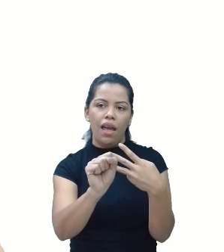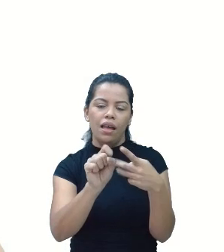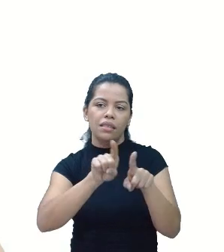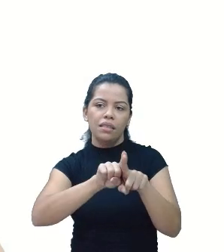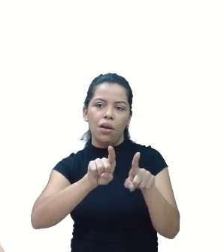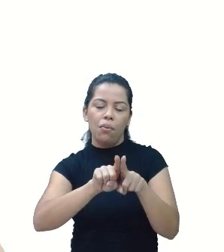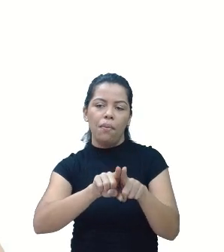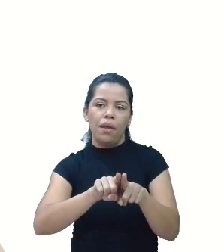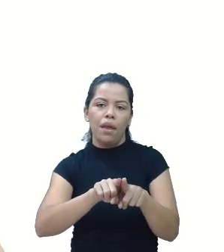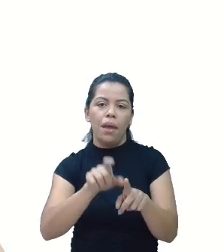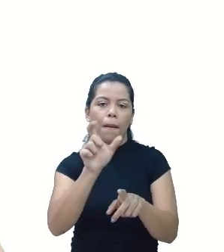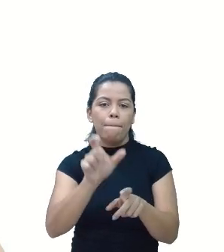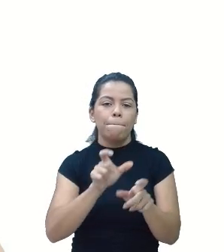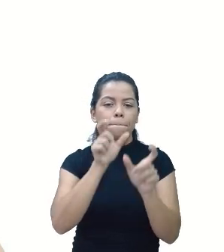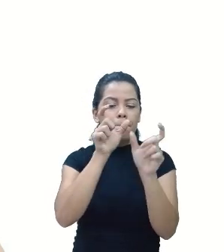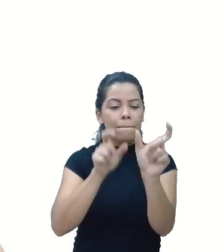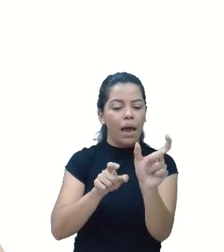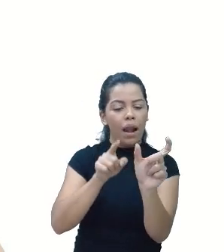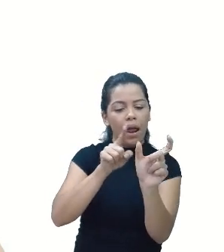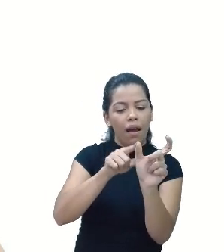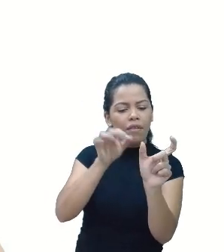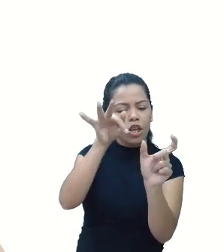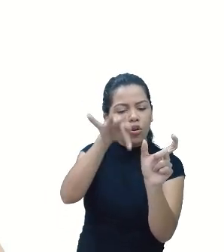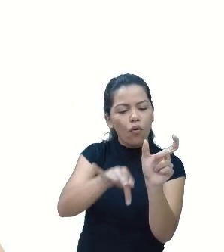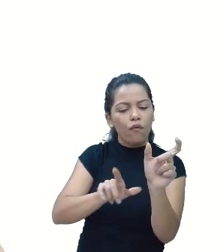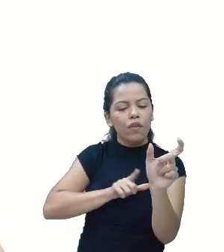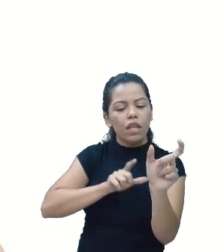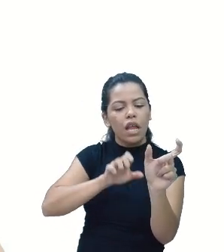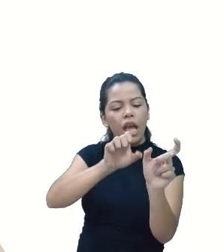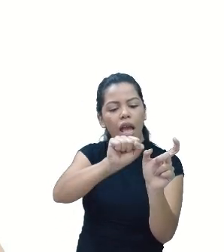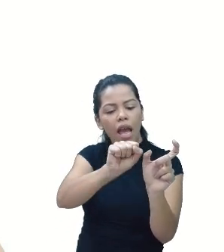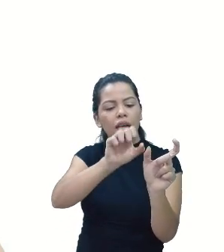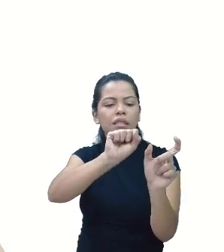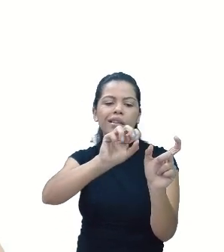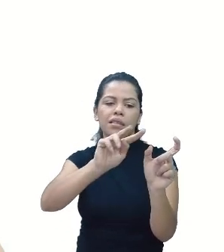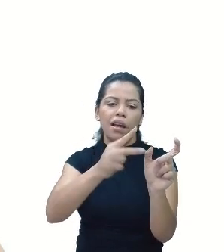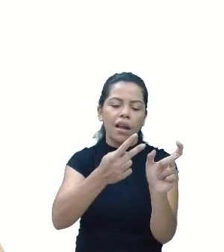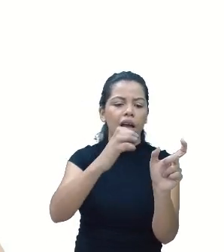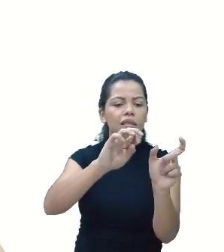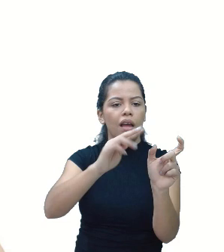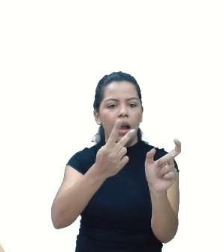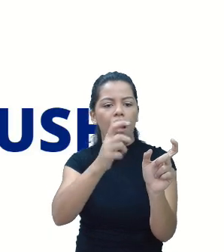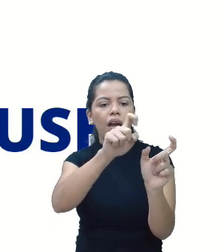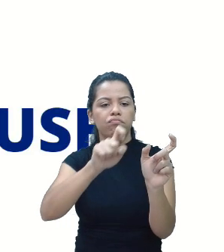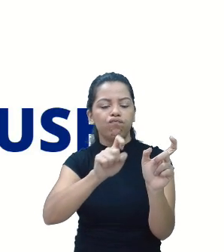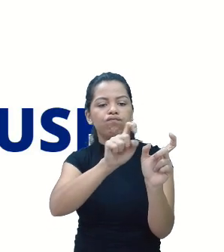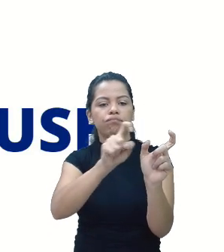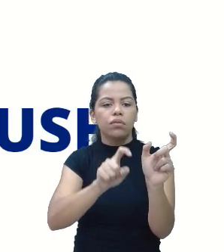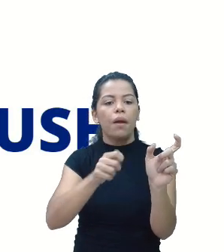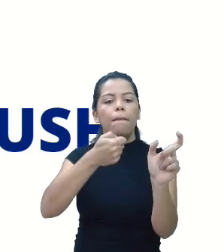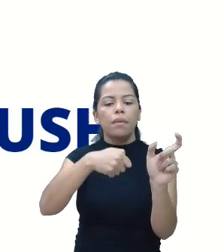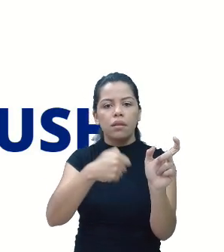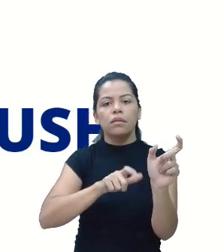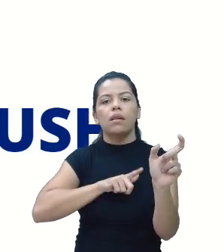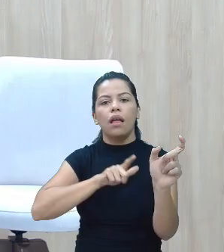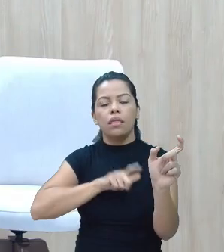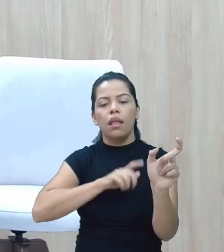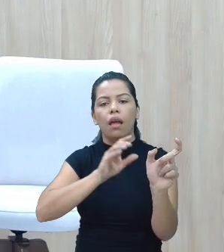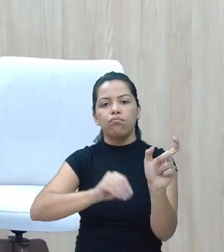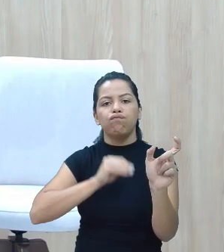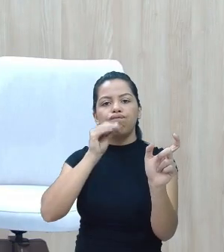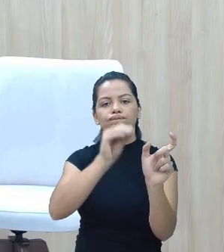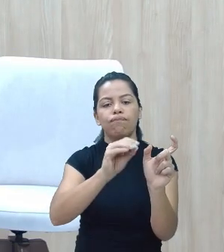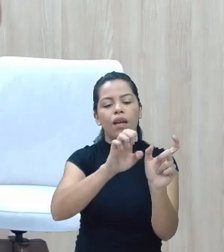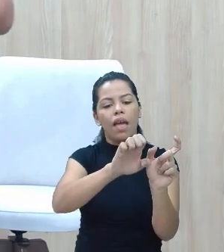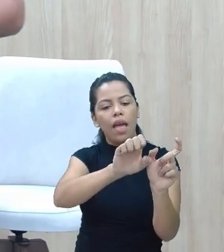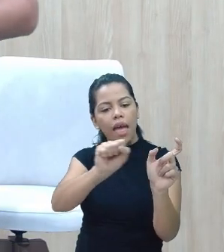que terminam com S, SH, CH, X ou Z, elas precisam que a gente coloque